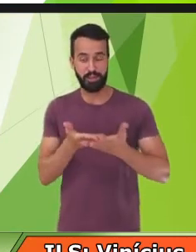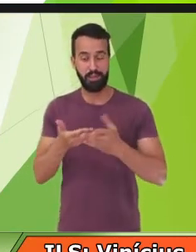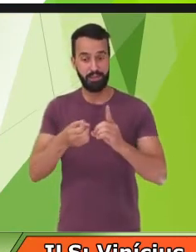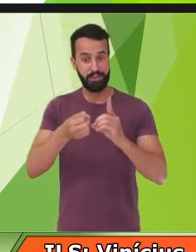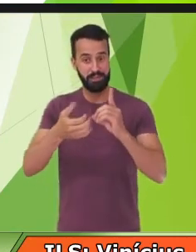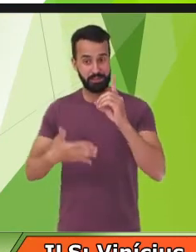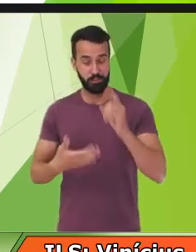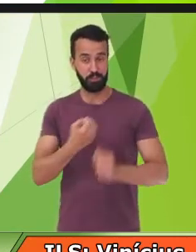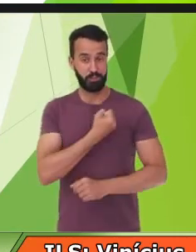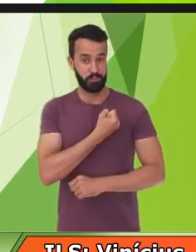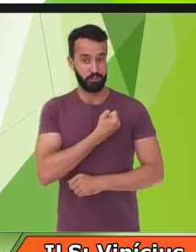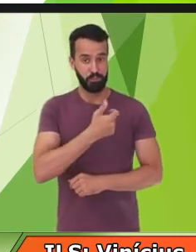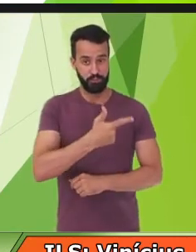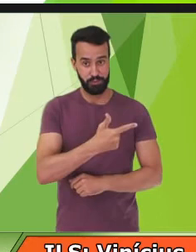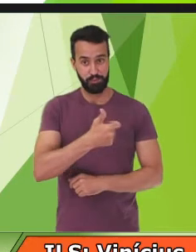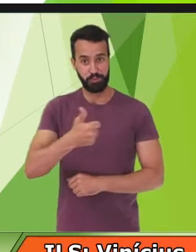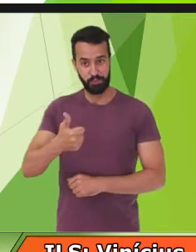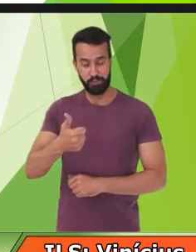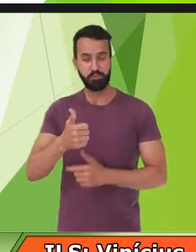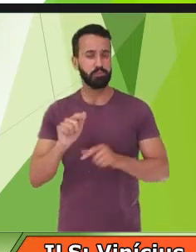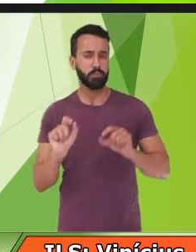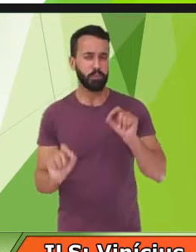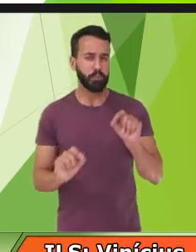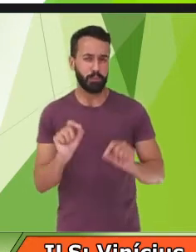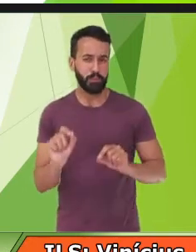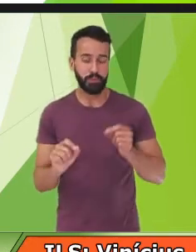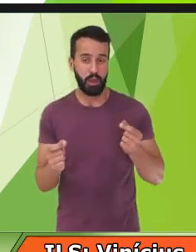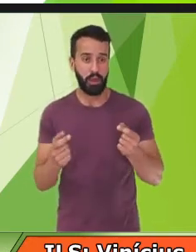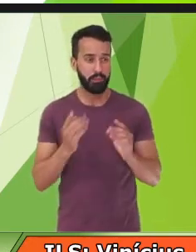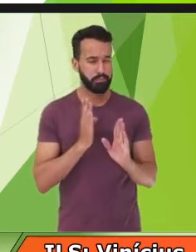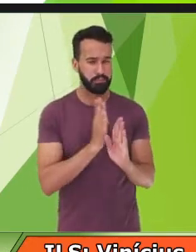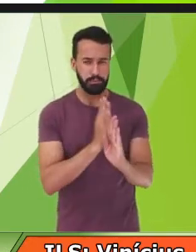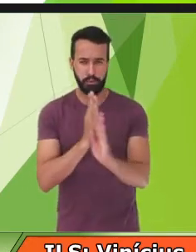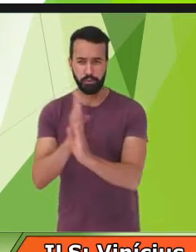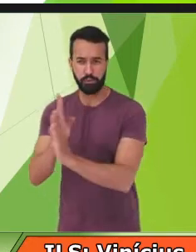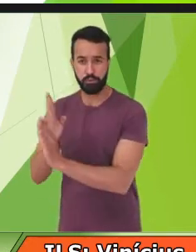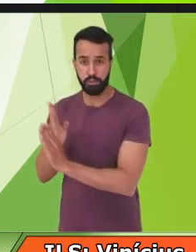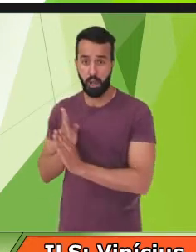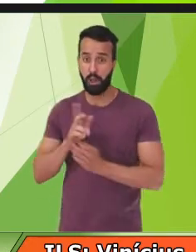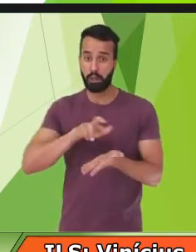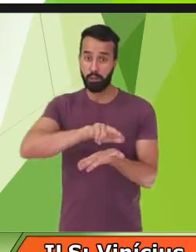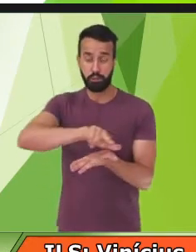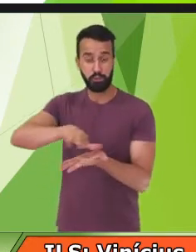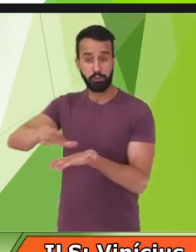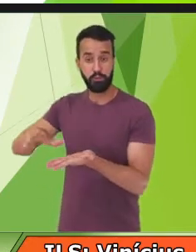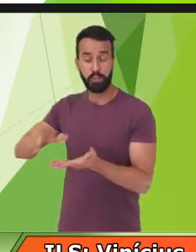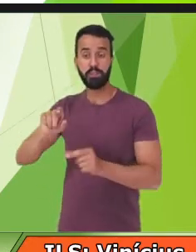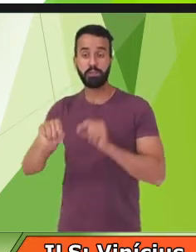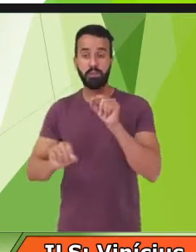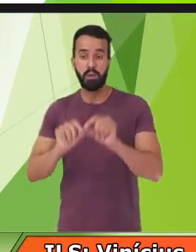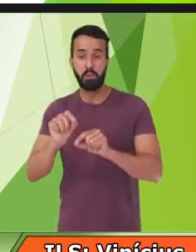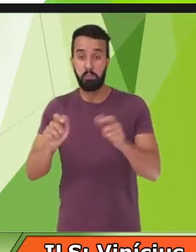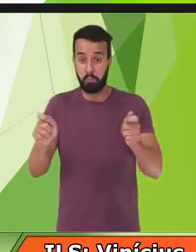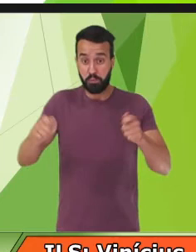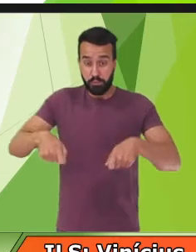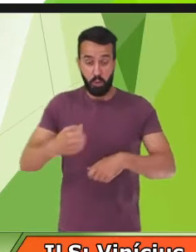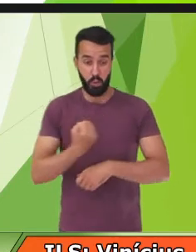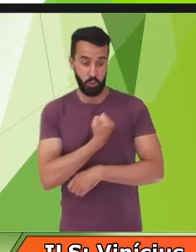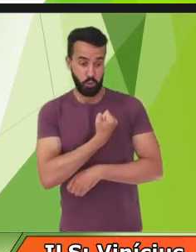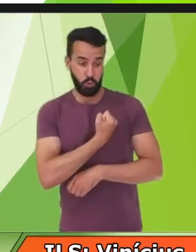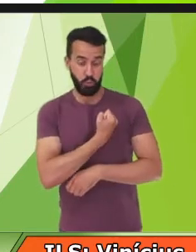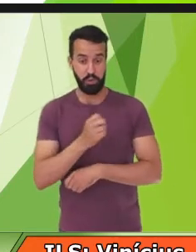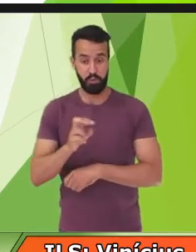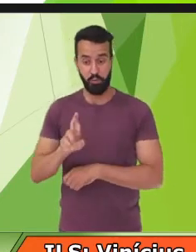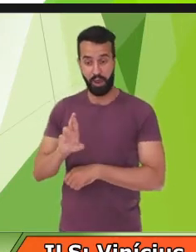descritor 21, que é identificar diferentes representações de um mesmo